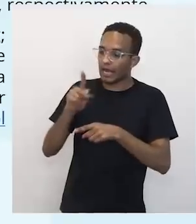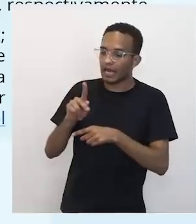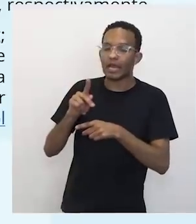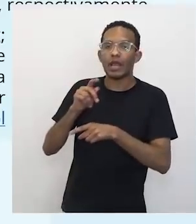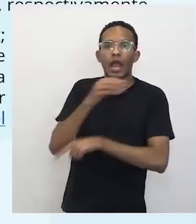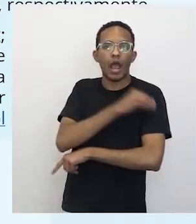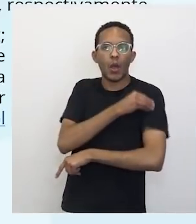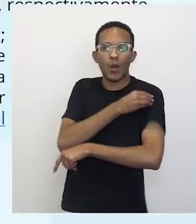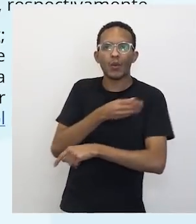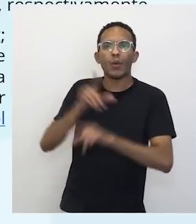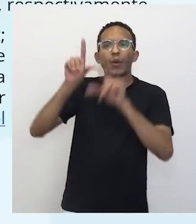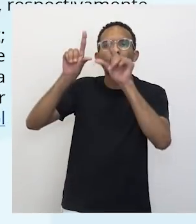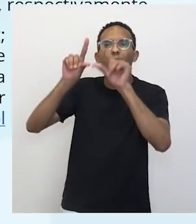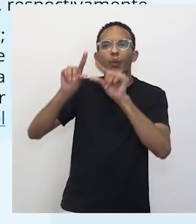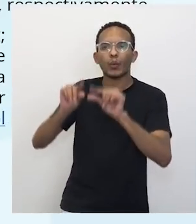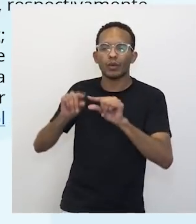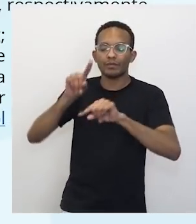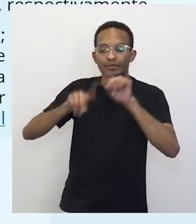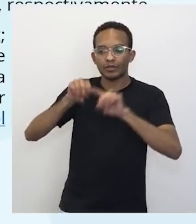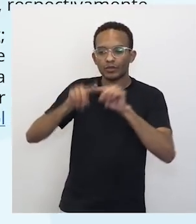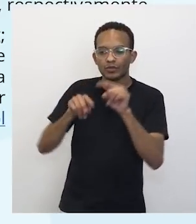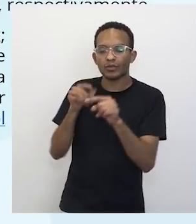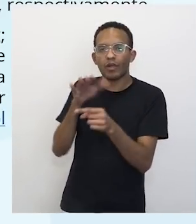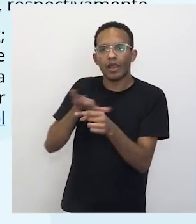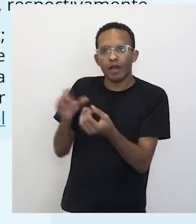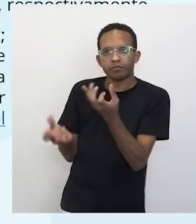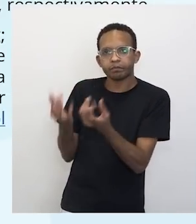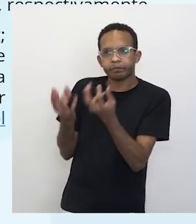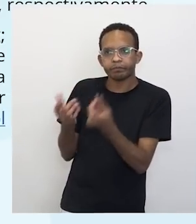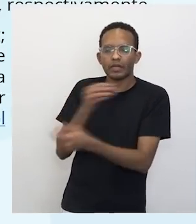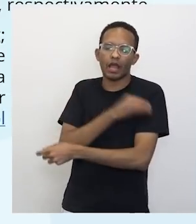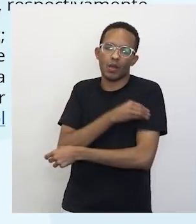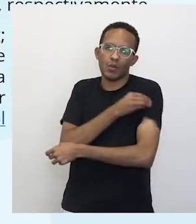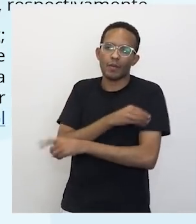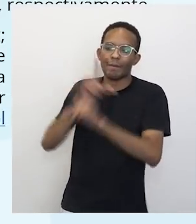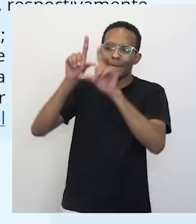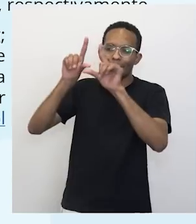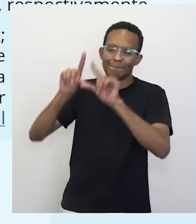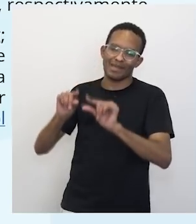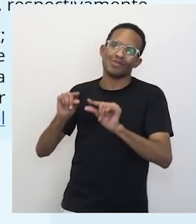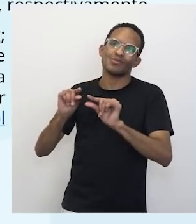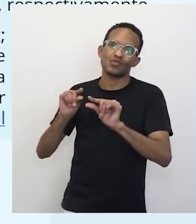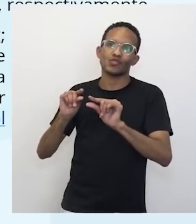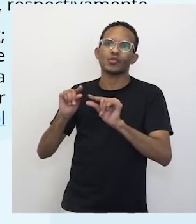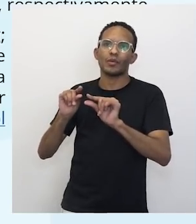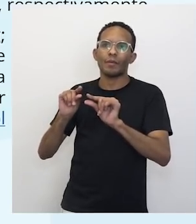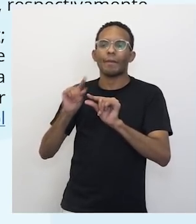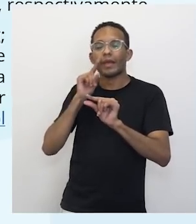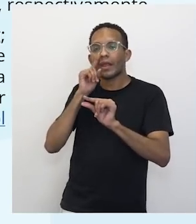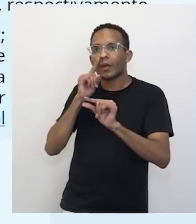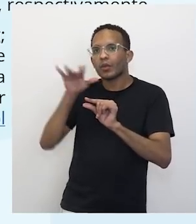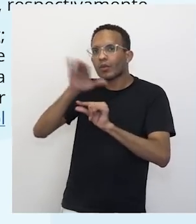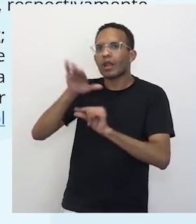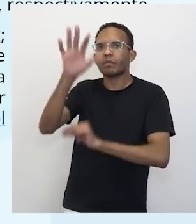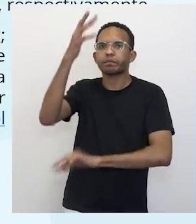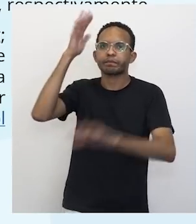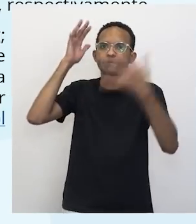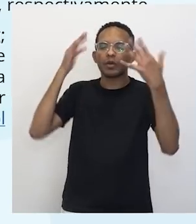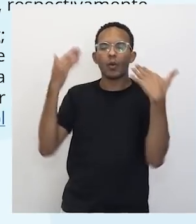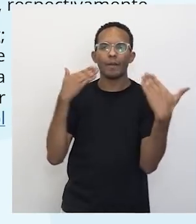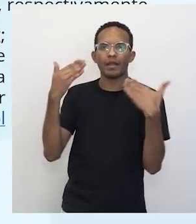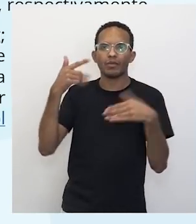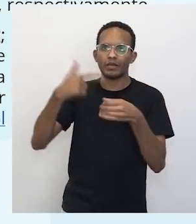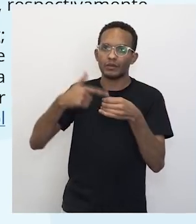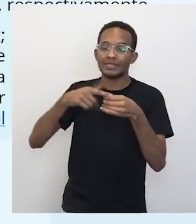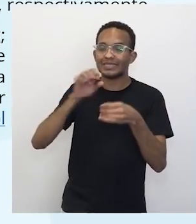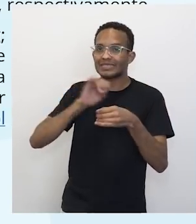o ambiente, porque os produtos liberados na queima do álcool são menos tóxicos para o ambiente do que o da gasolina. Então,